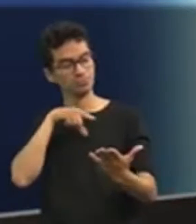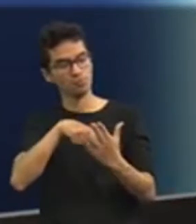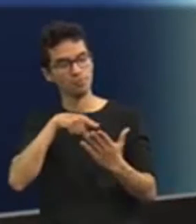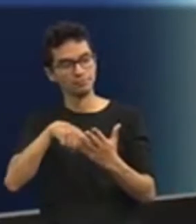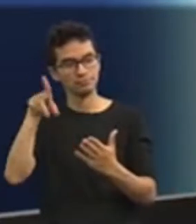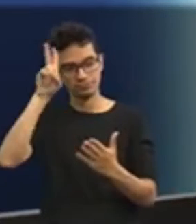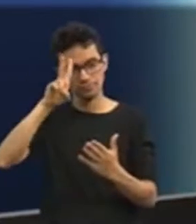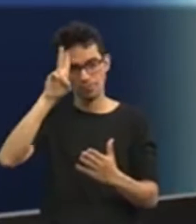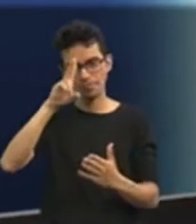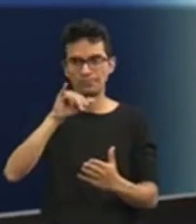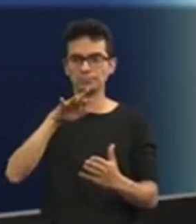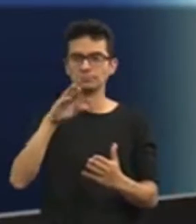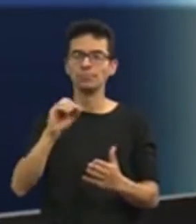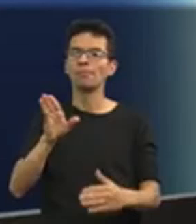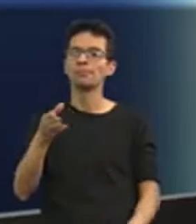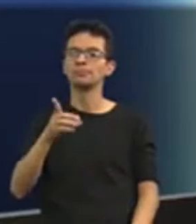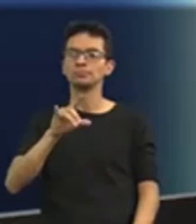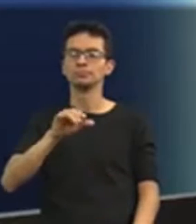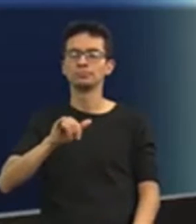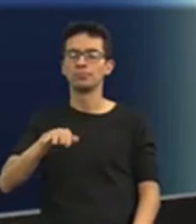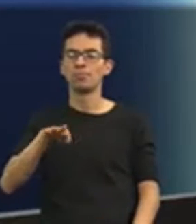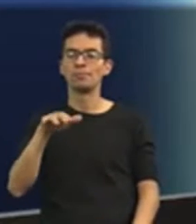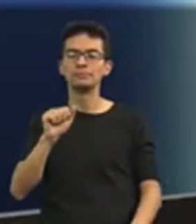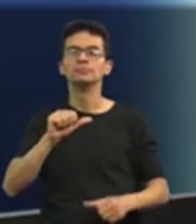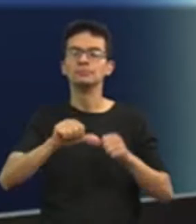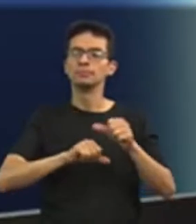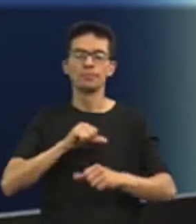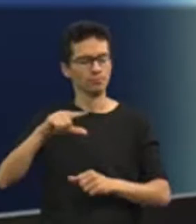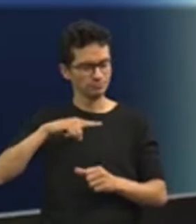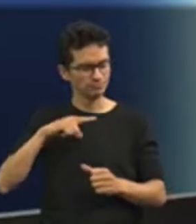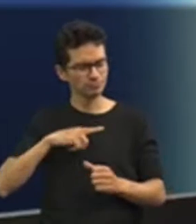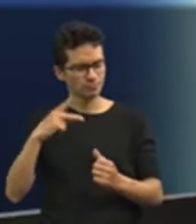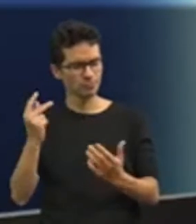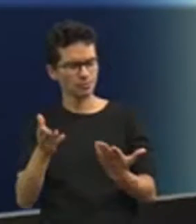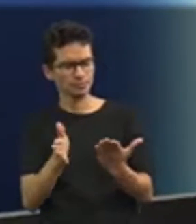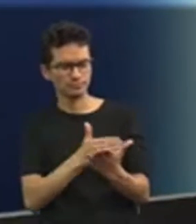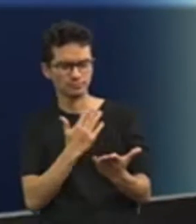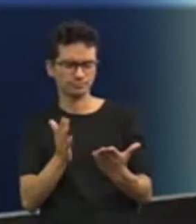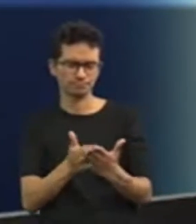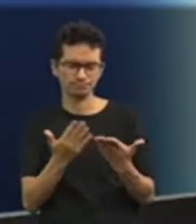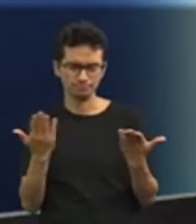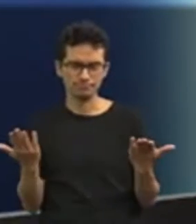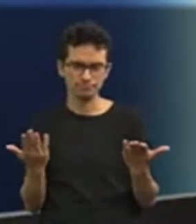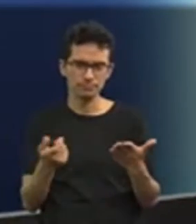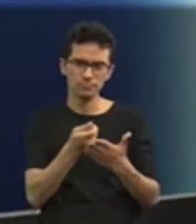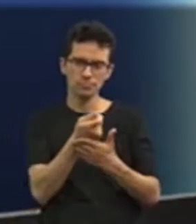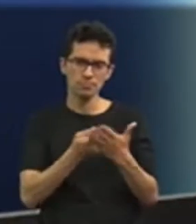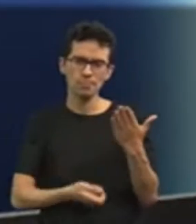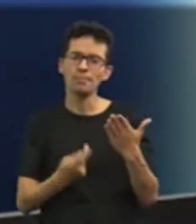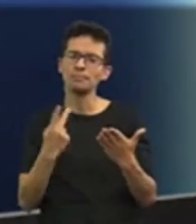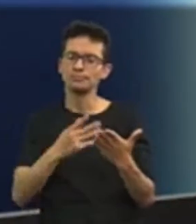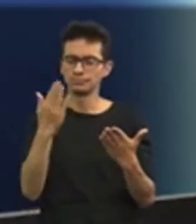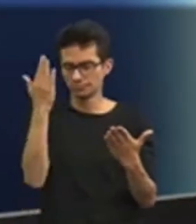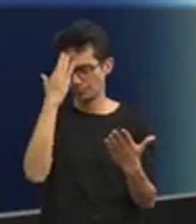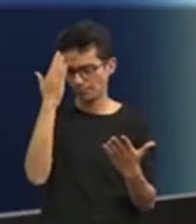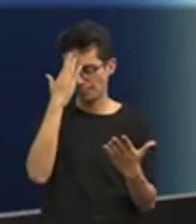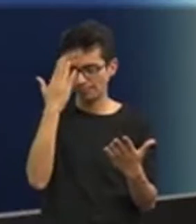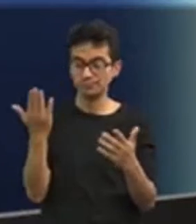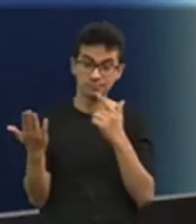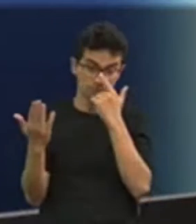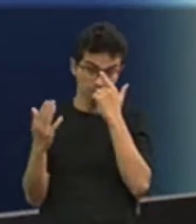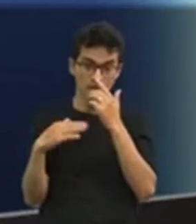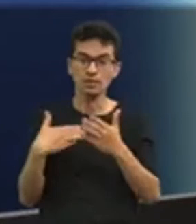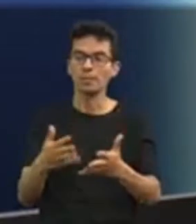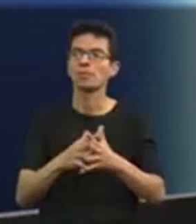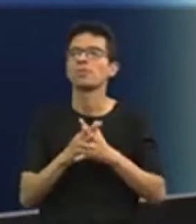história do Cerco de Lisboa e ele faz uma alteração nesse livro sem o autor do livro saber e aí começa a